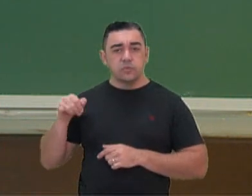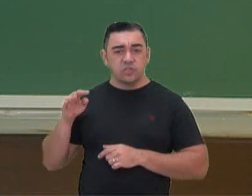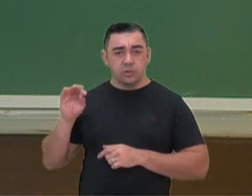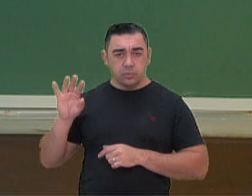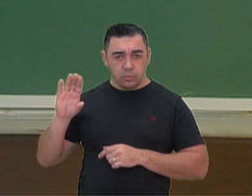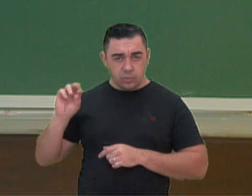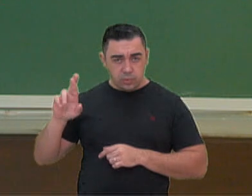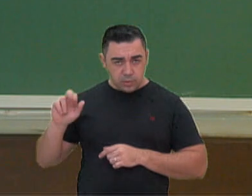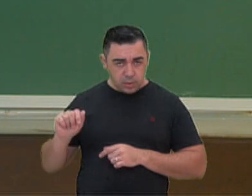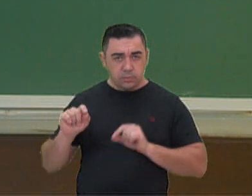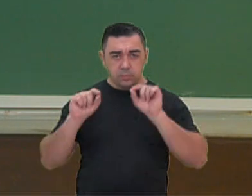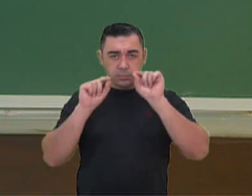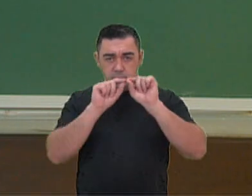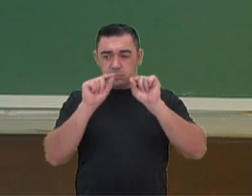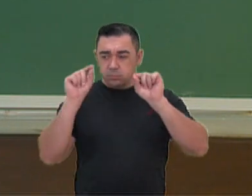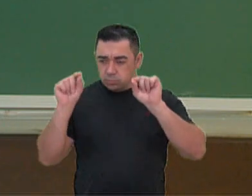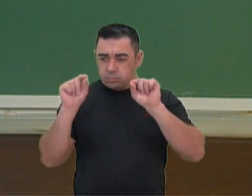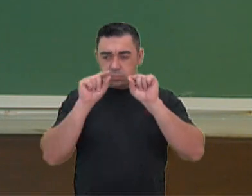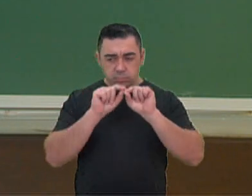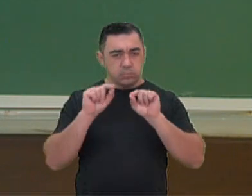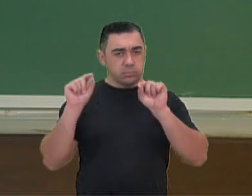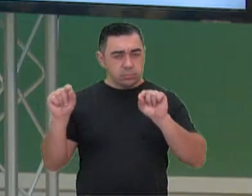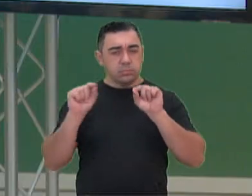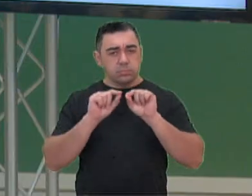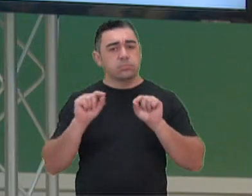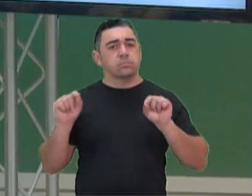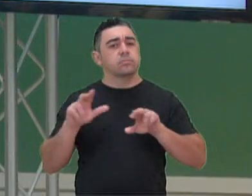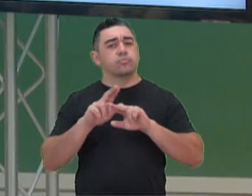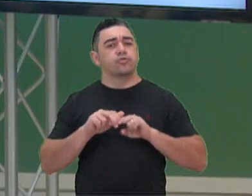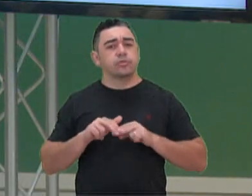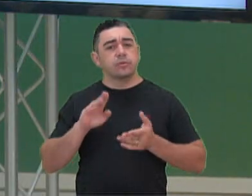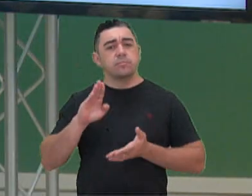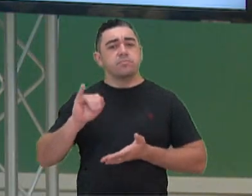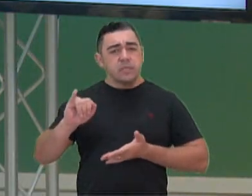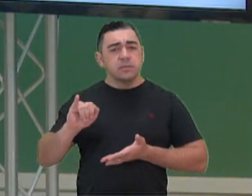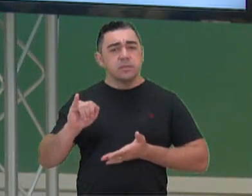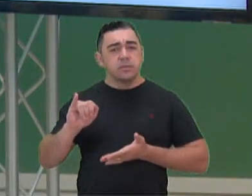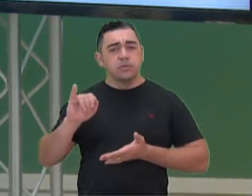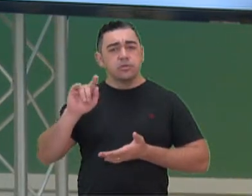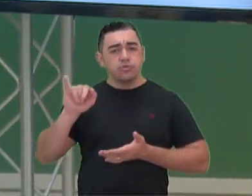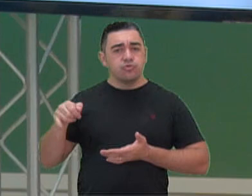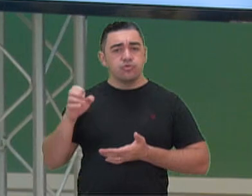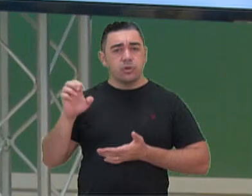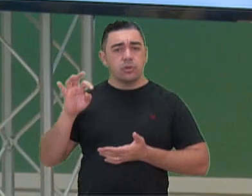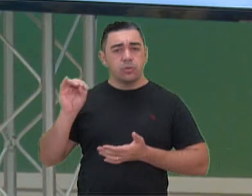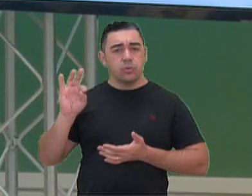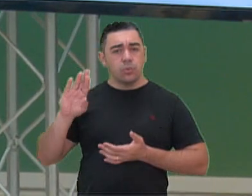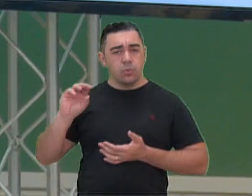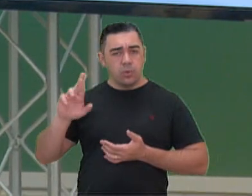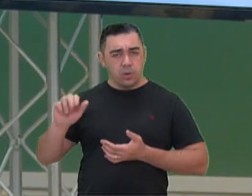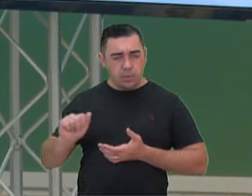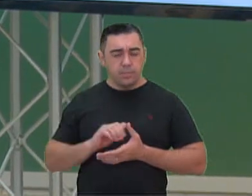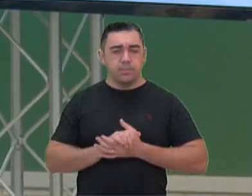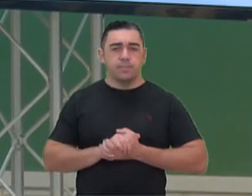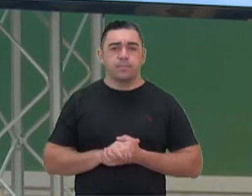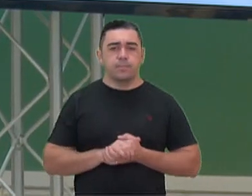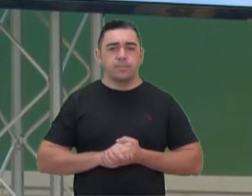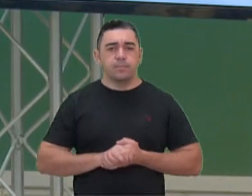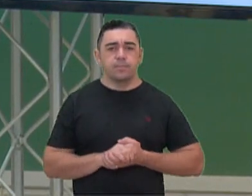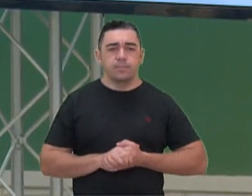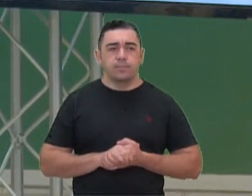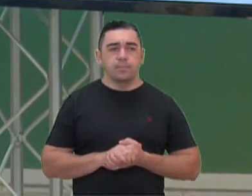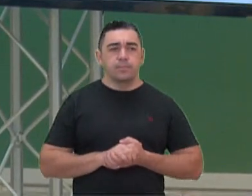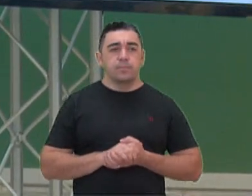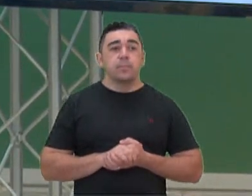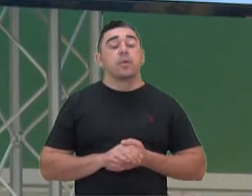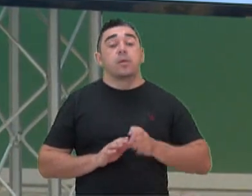cada elemento de x tem correspondente exclusivo, ela é injetora. Se ela é as duas, então ela é bijetora.